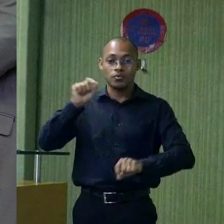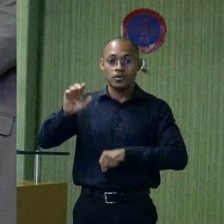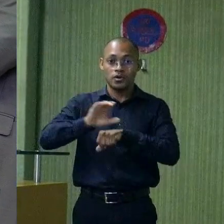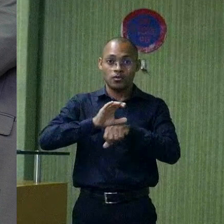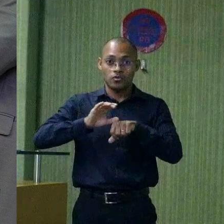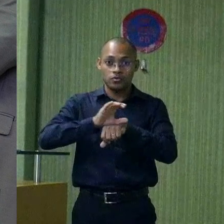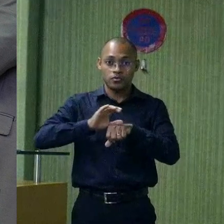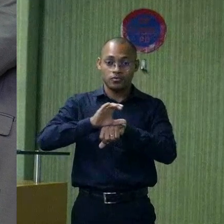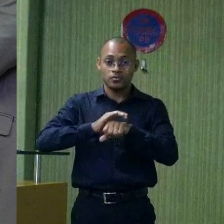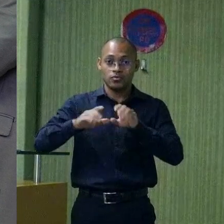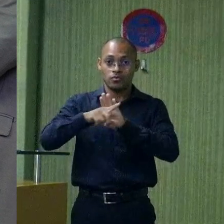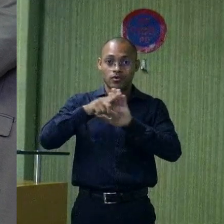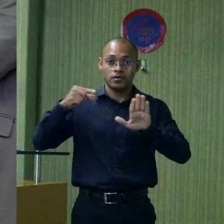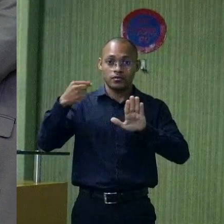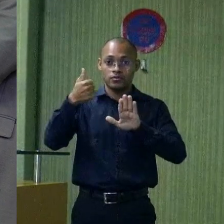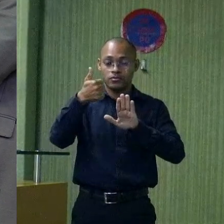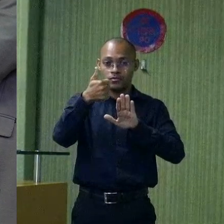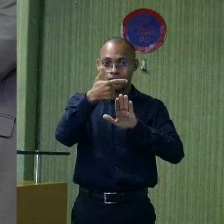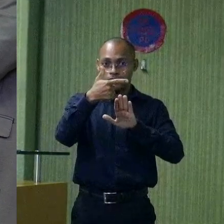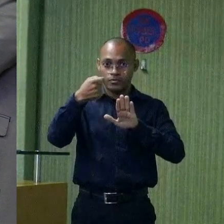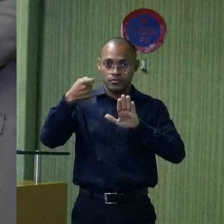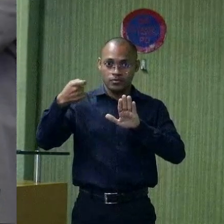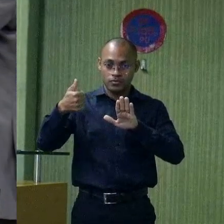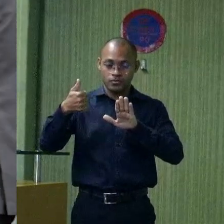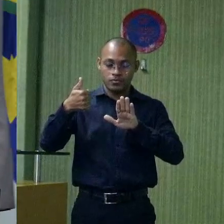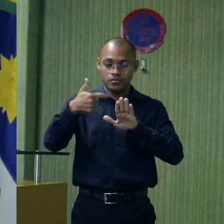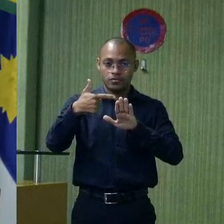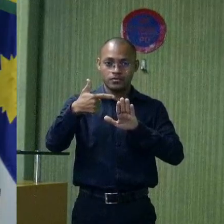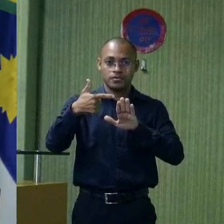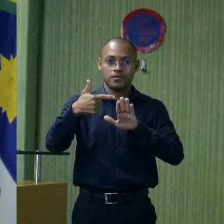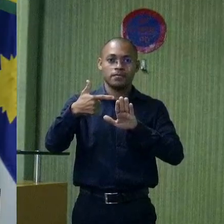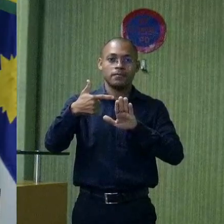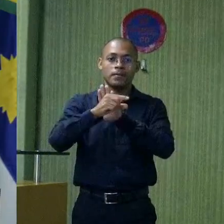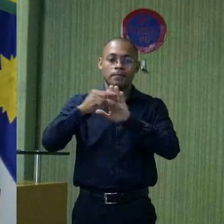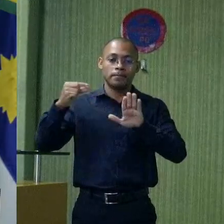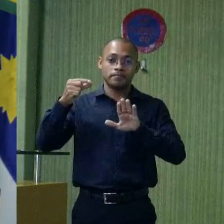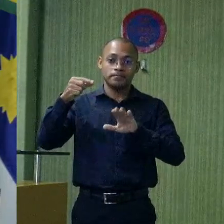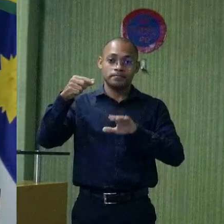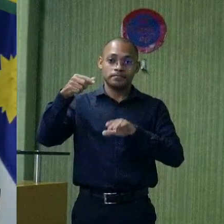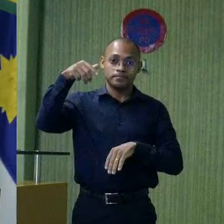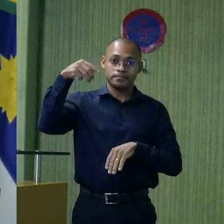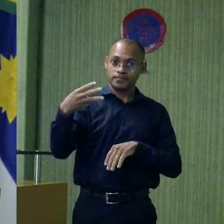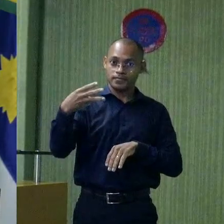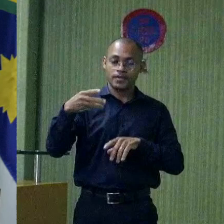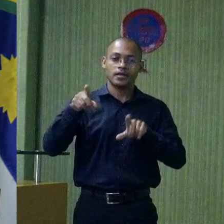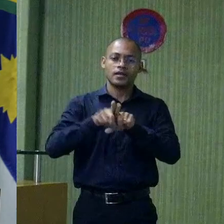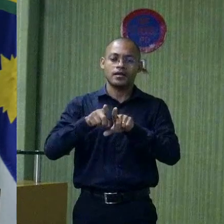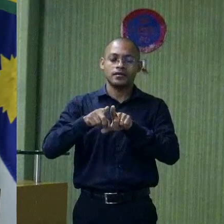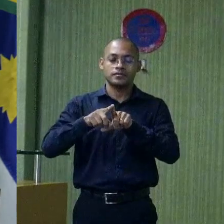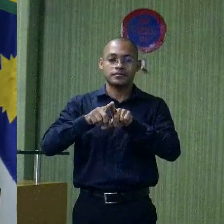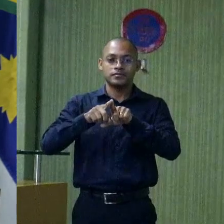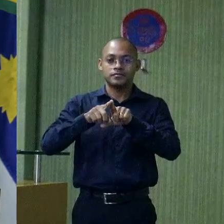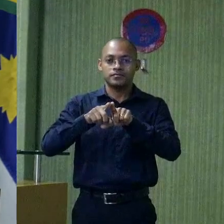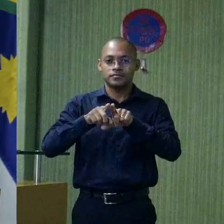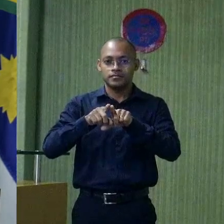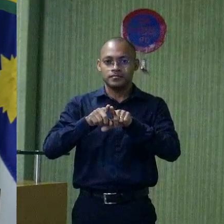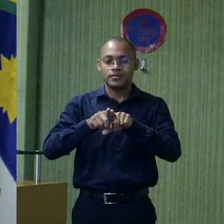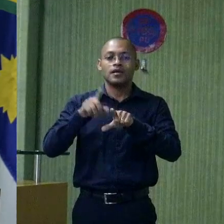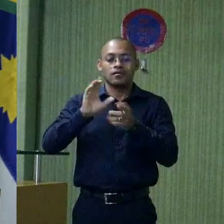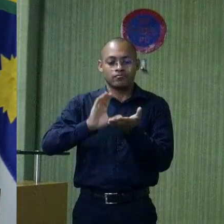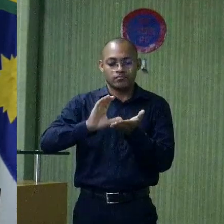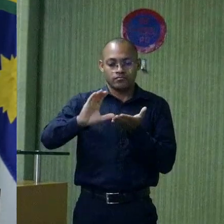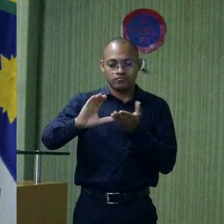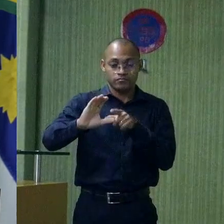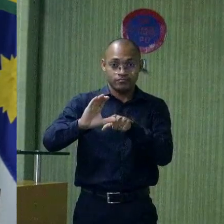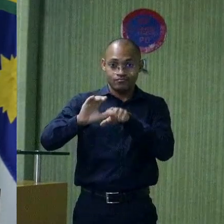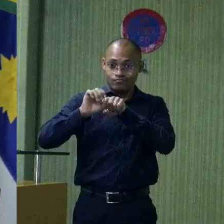o artigo 212 parágrafo 3º recurso do pnd para educação ali perdão recursos públicos para educação conforme